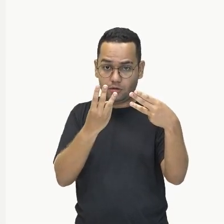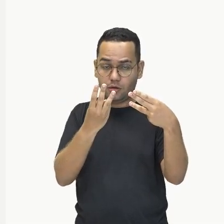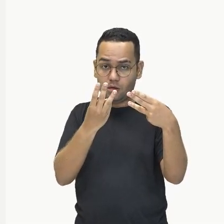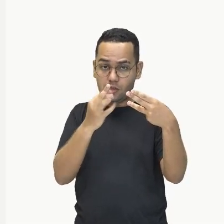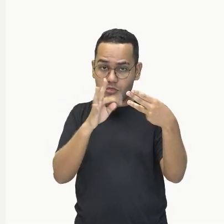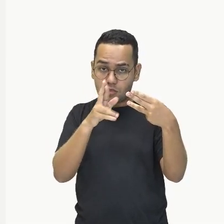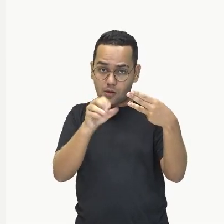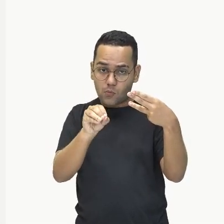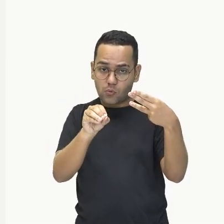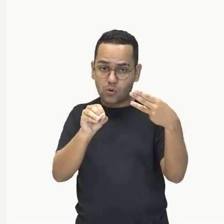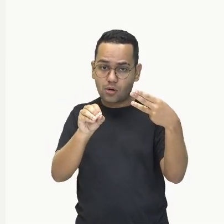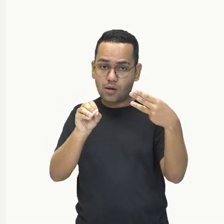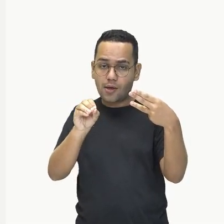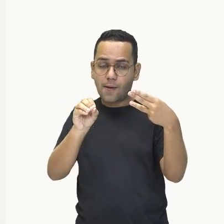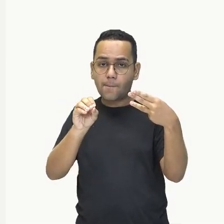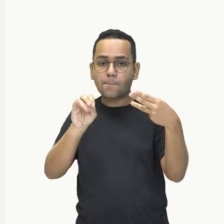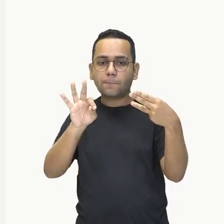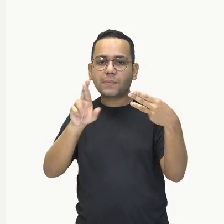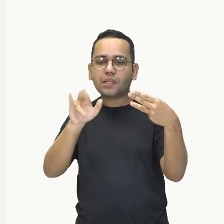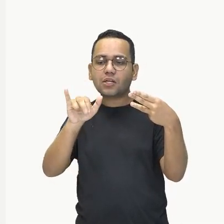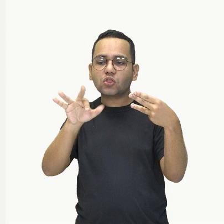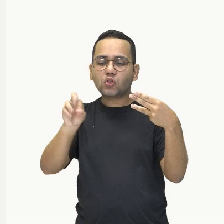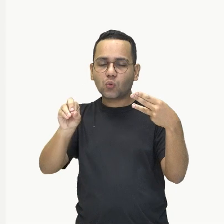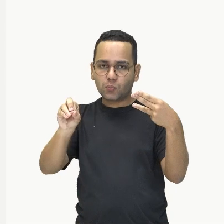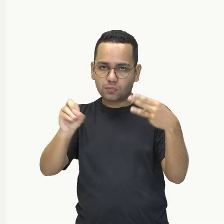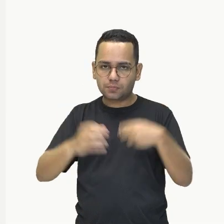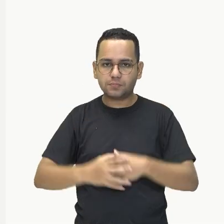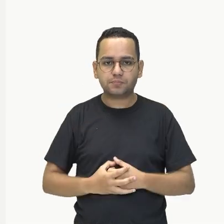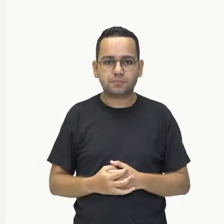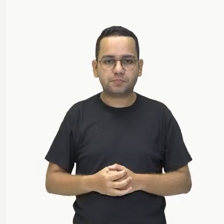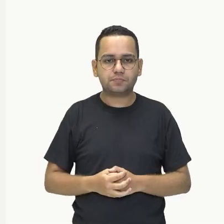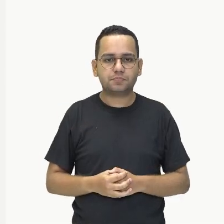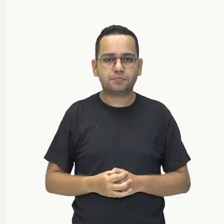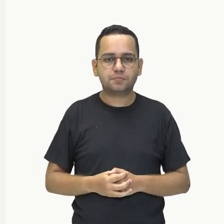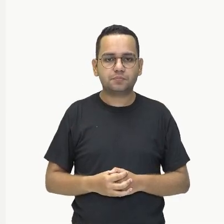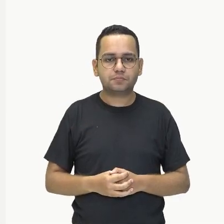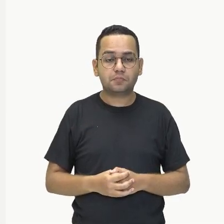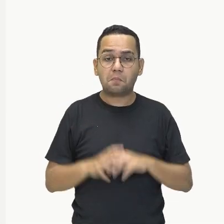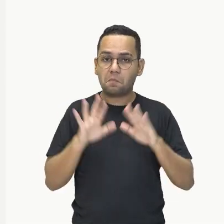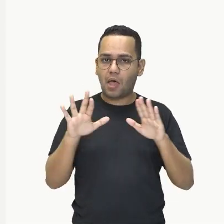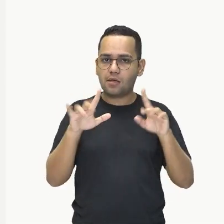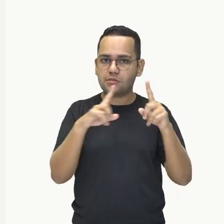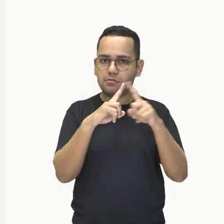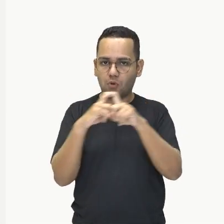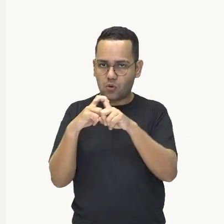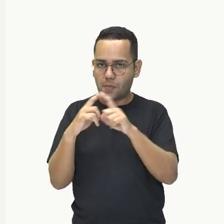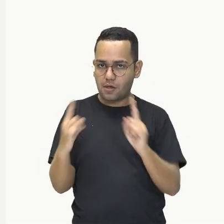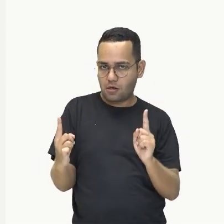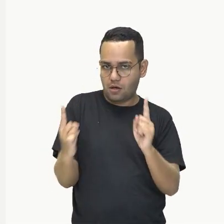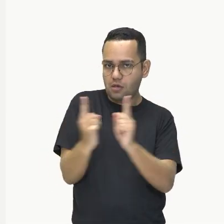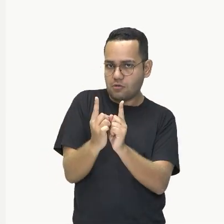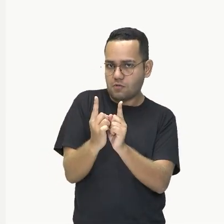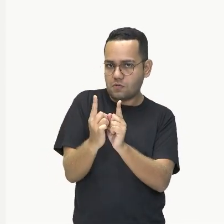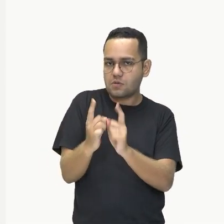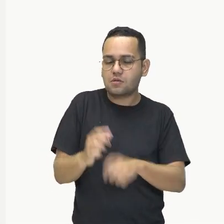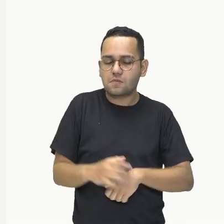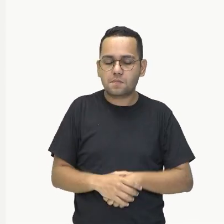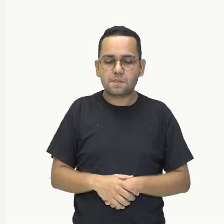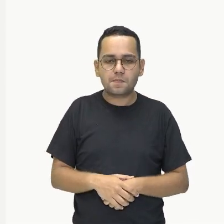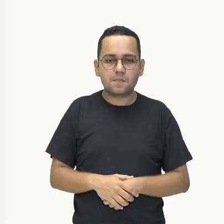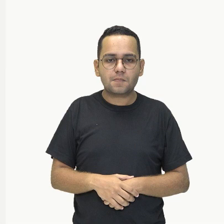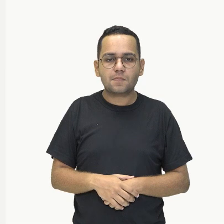Lembrando a mesma coisa lá do binômio, tá? É o polinômio reduzido. O polinômio